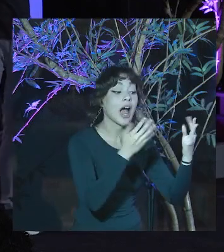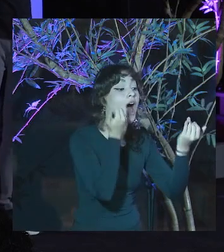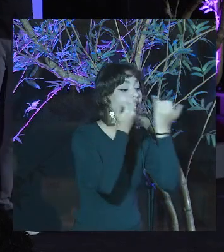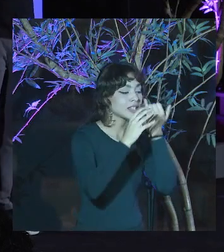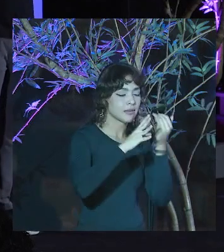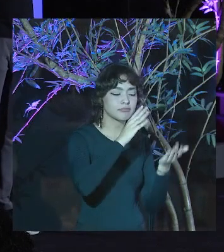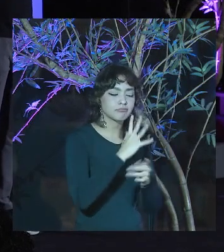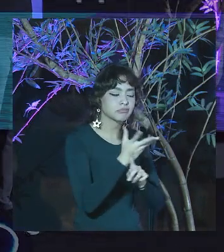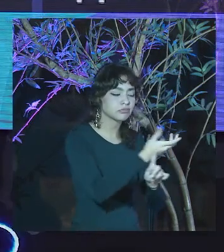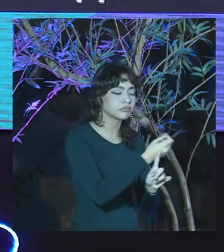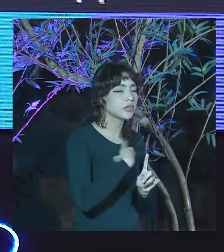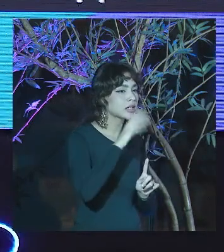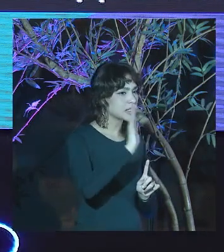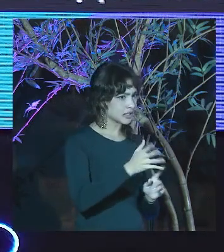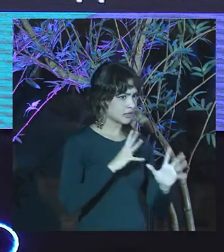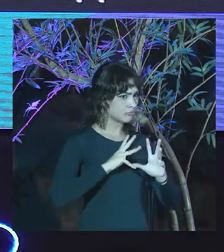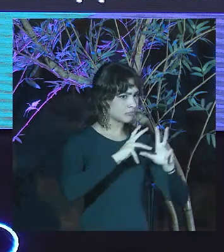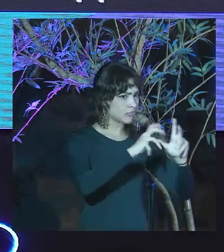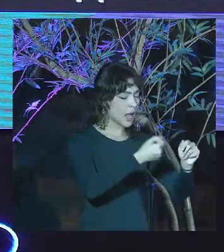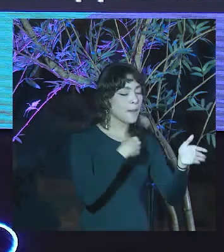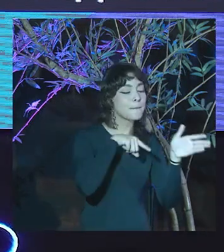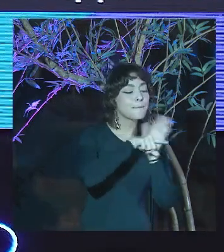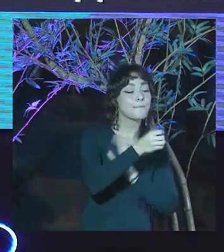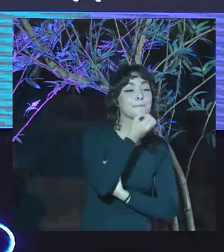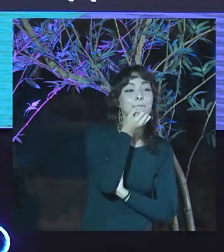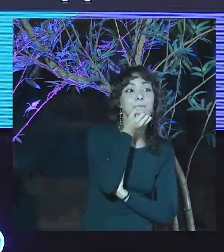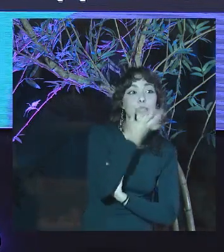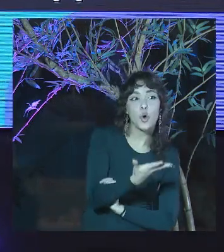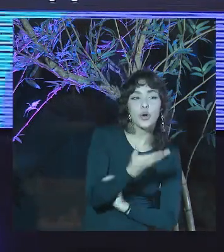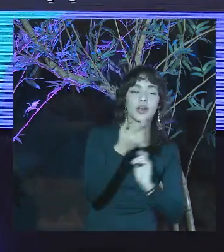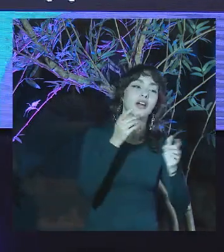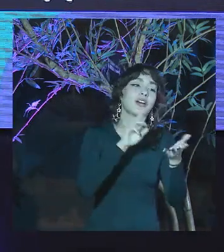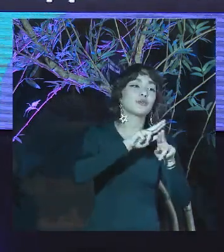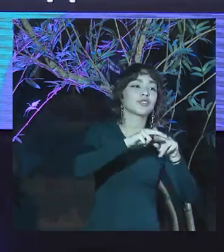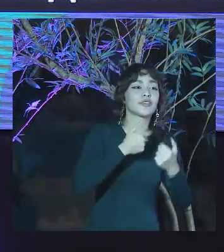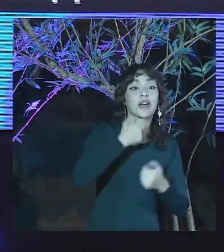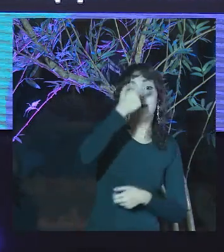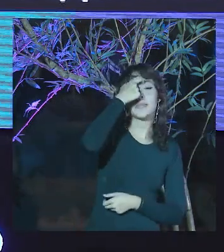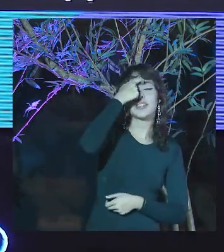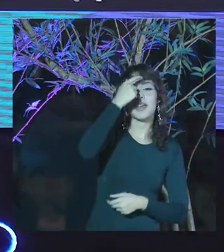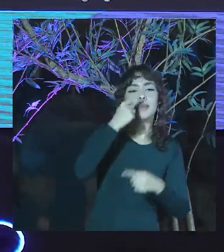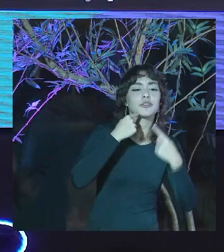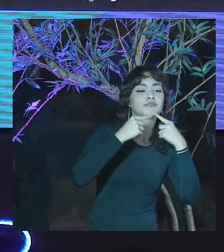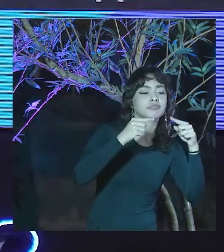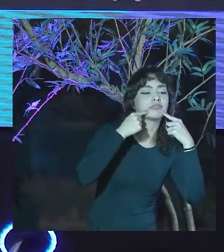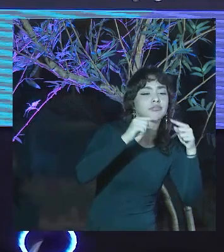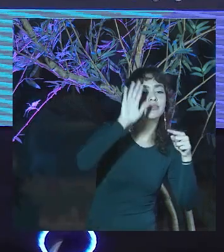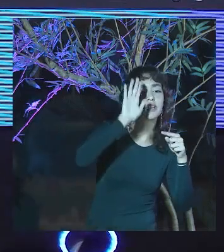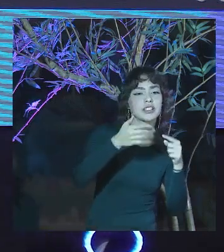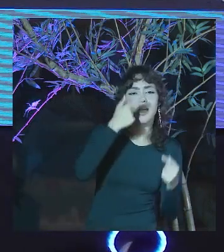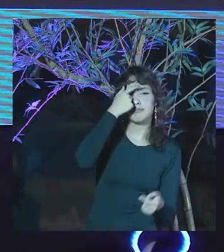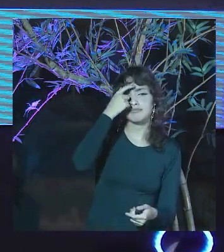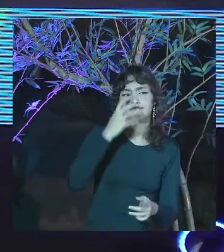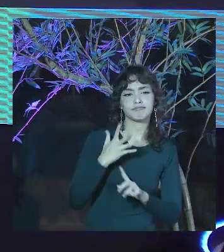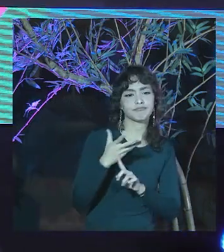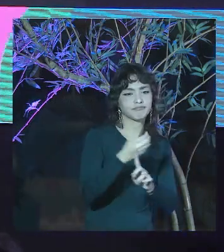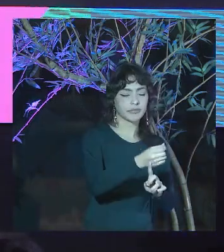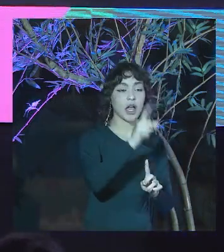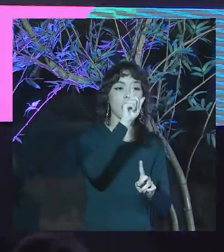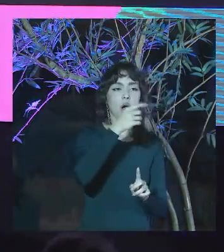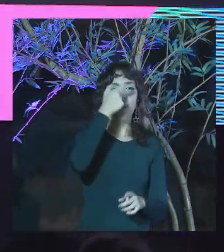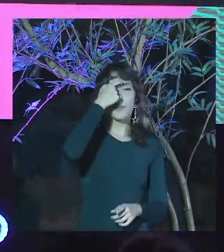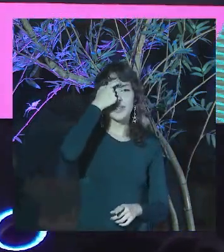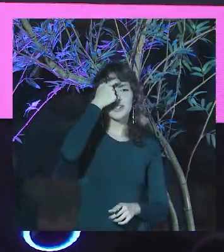tecnologia para fazer boas perguntas, ou seja, ativar o pensamento crítico. O pensamento crítico é a nossa habilidade de